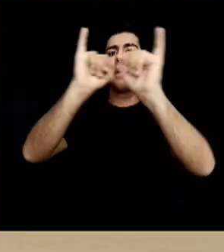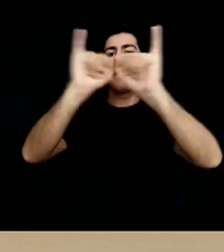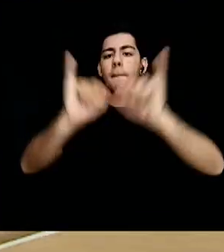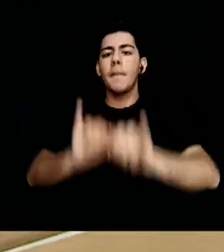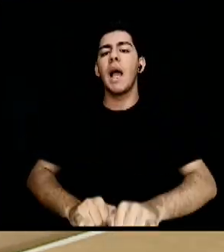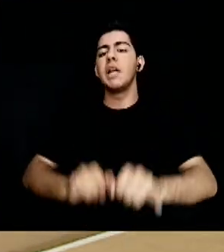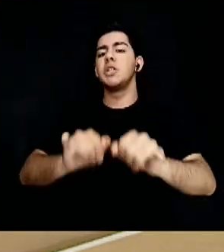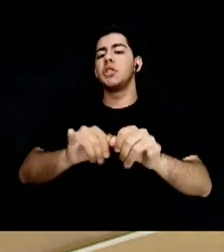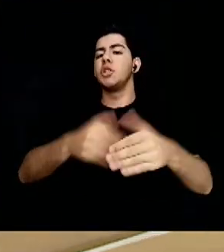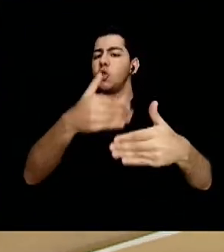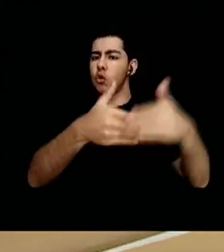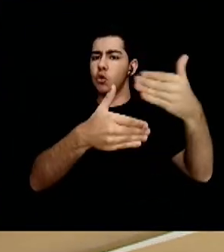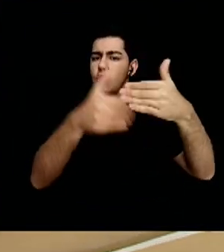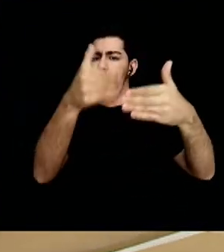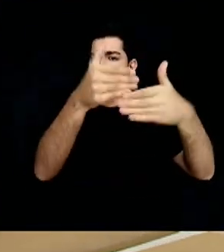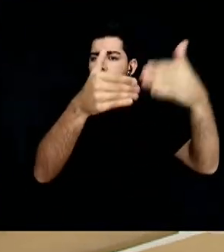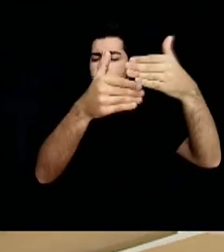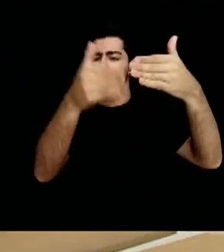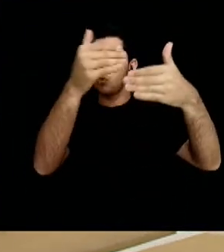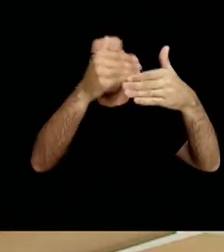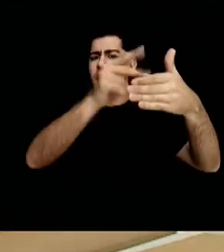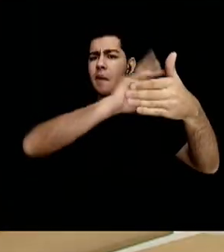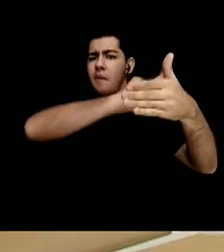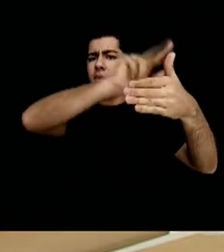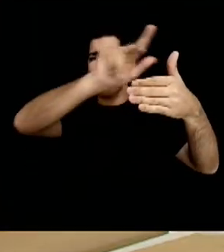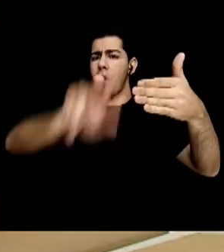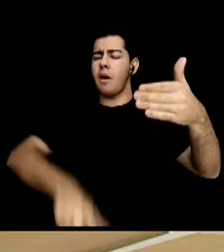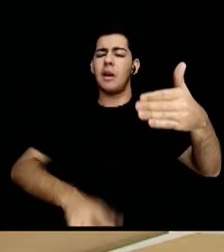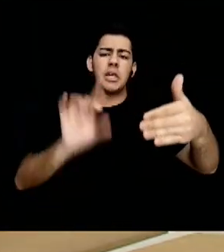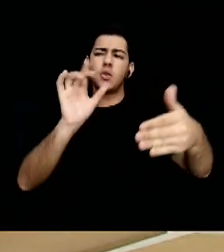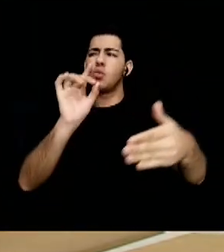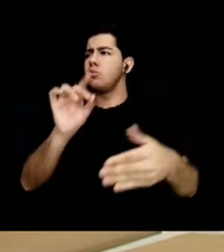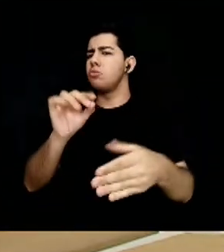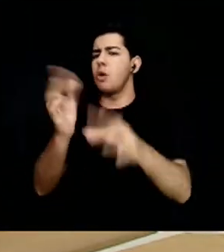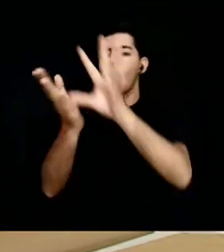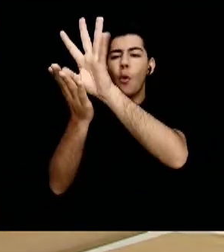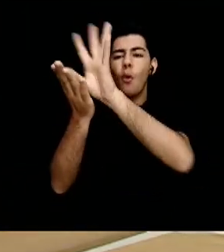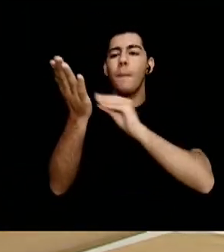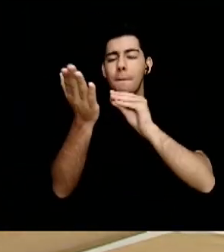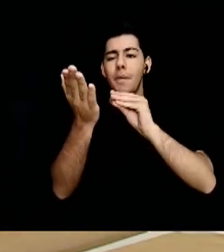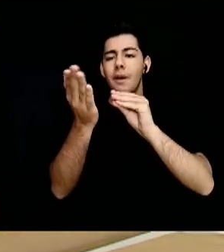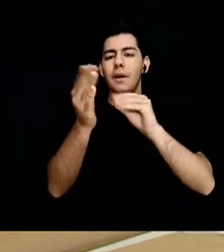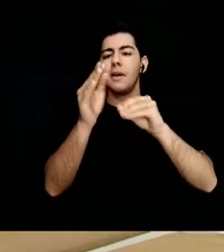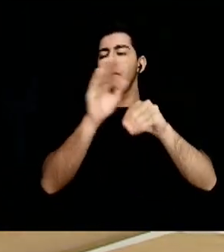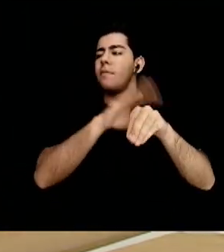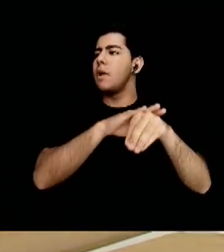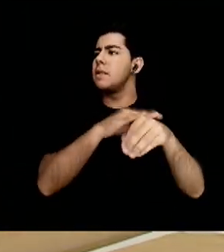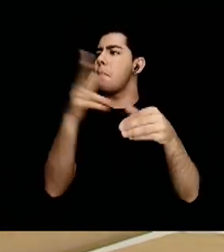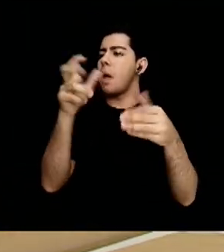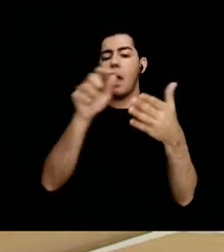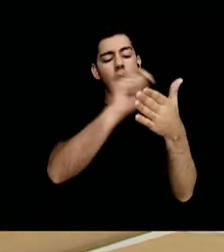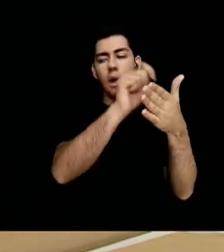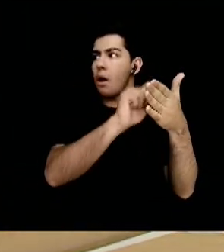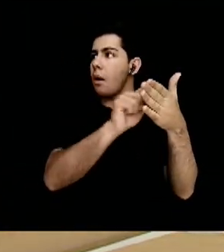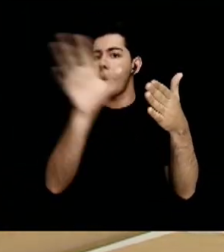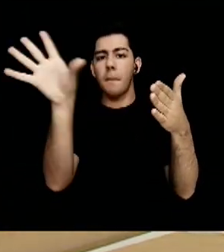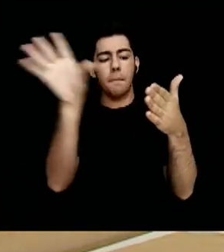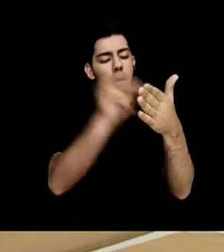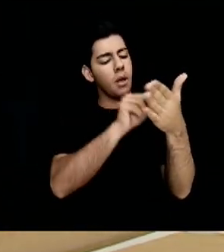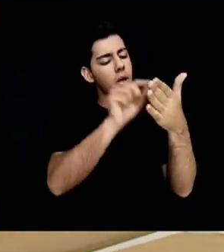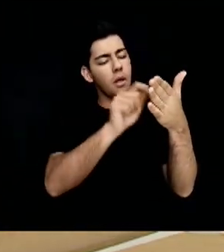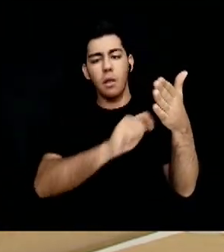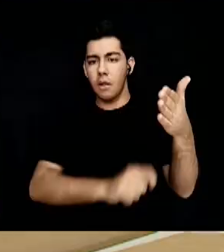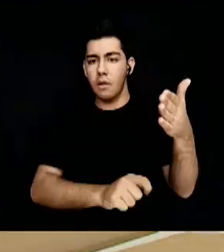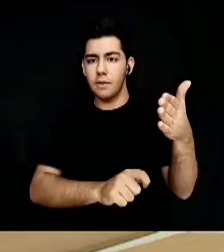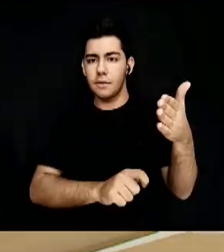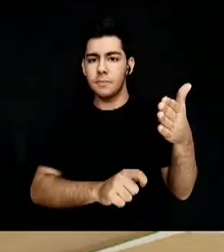variedade grande, é só observar, né? Fazer um exercício ali de observação para ver que cores tem, aí você